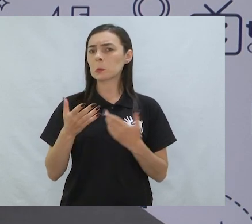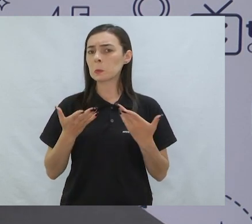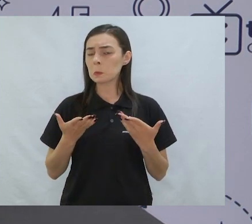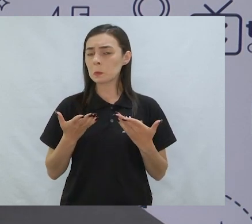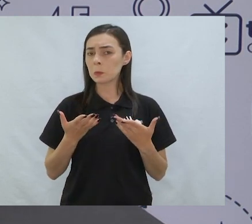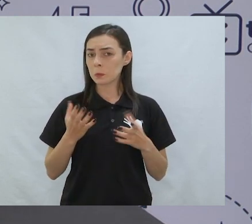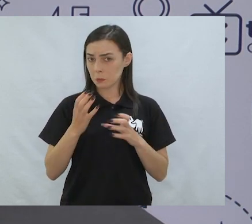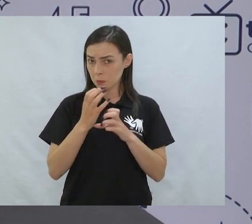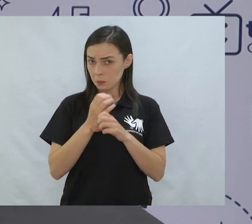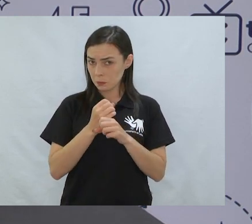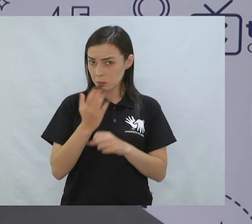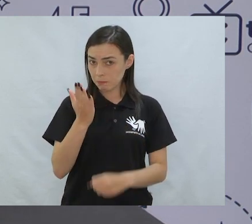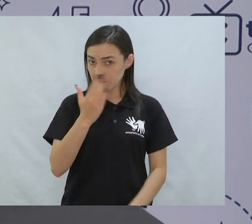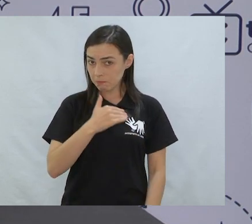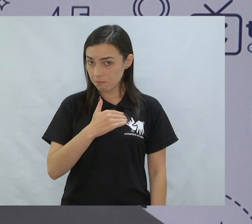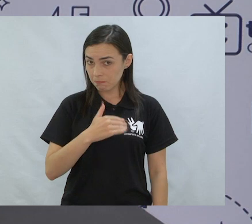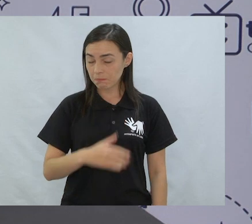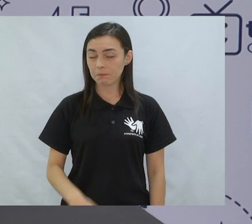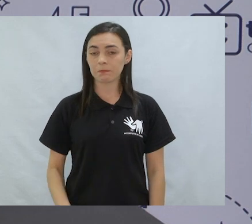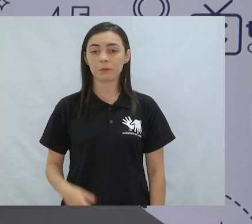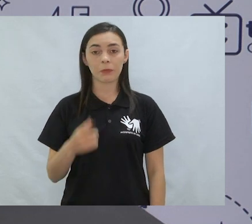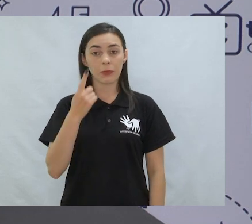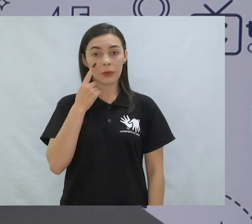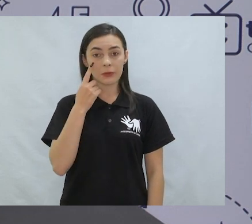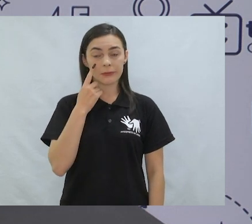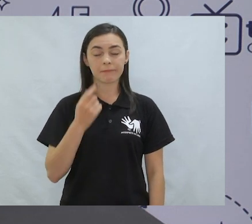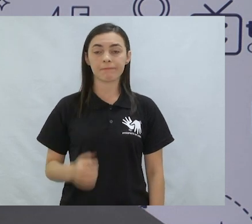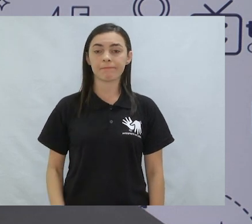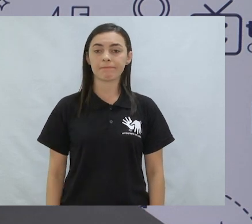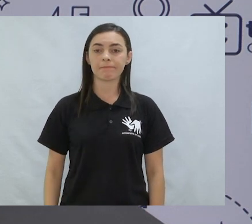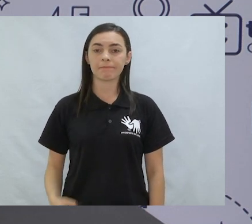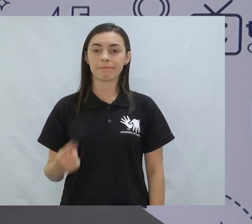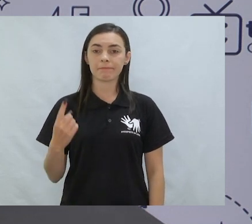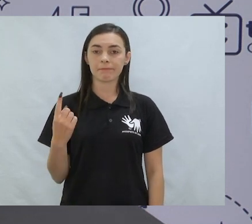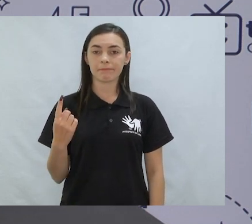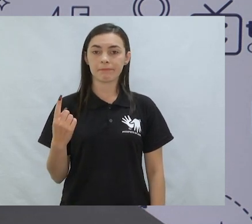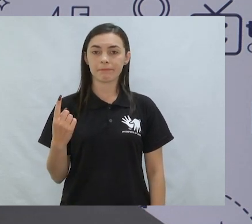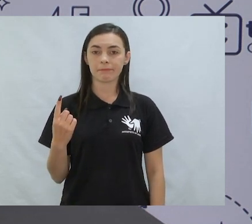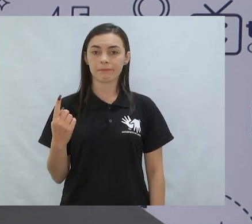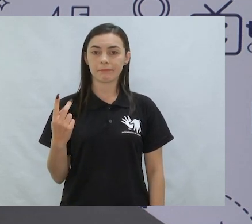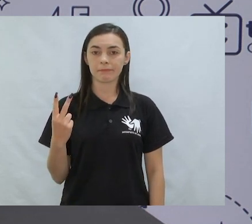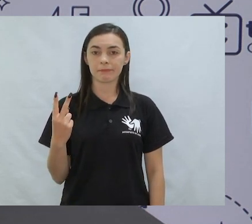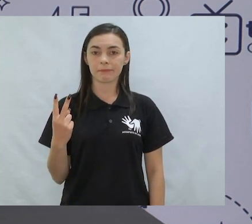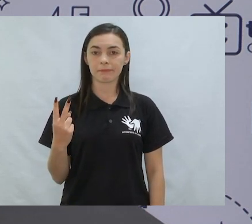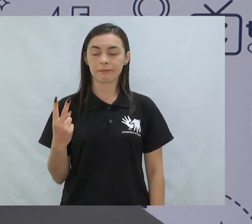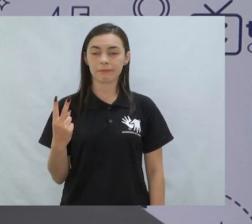palavra jogo? Vamos contar juntos? Olhem lá, uma,